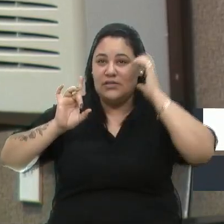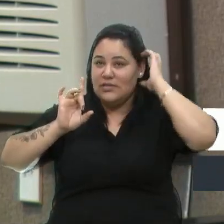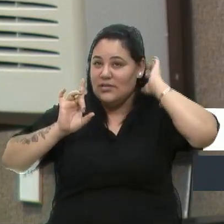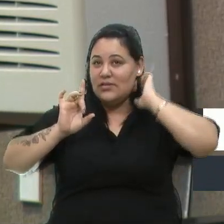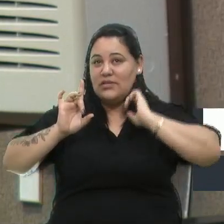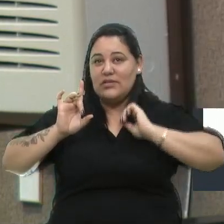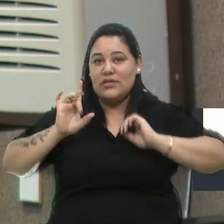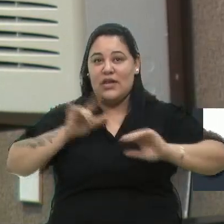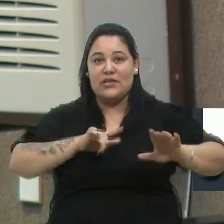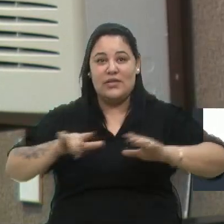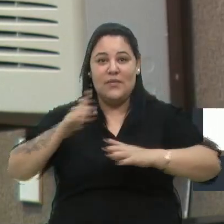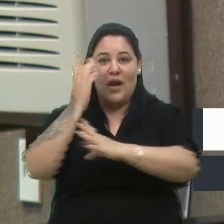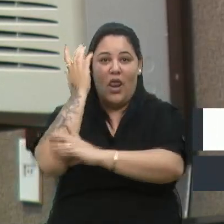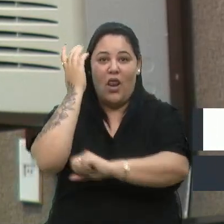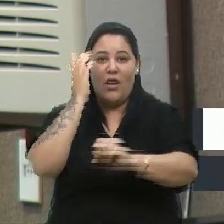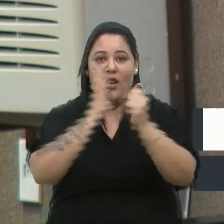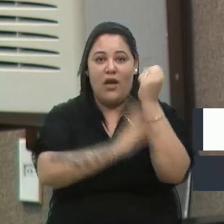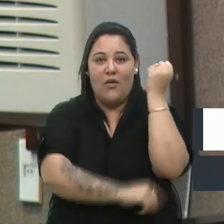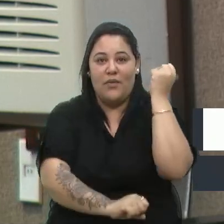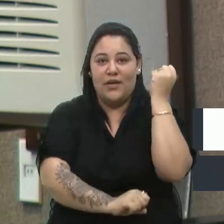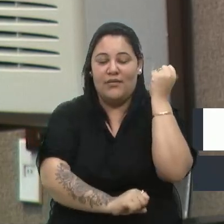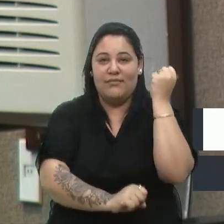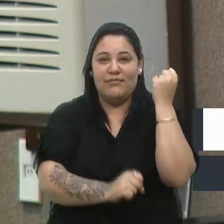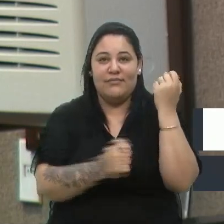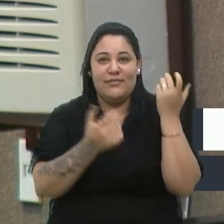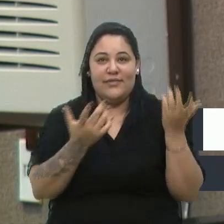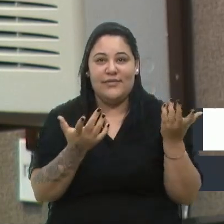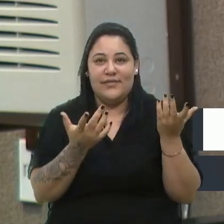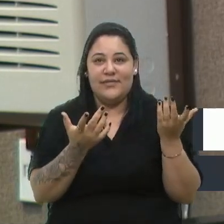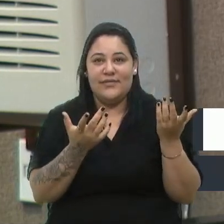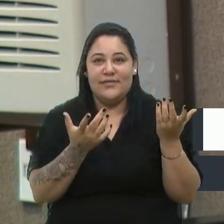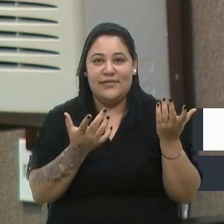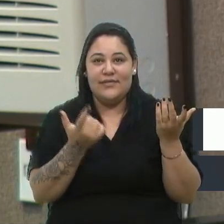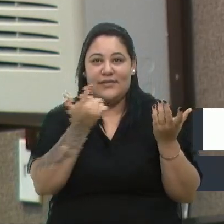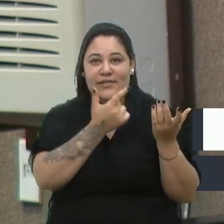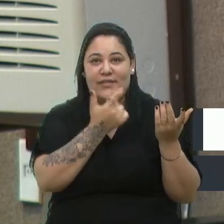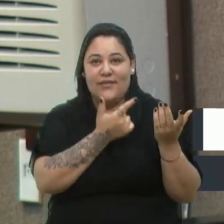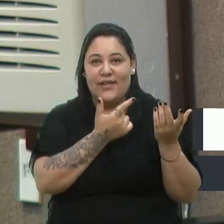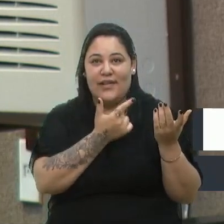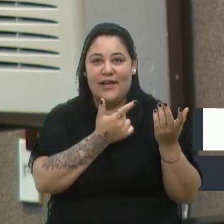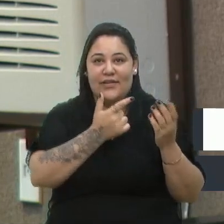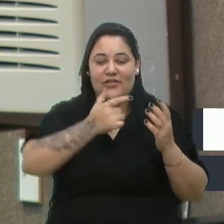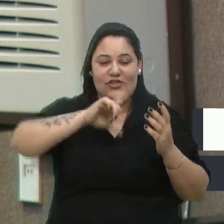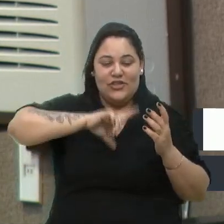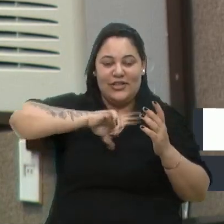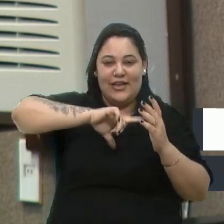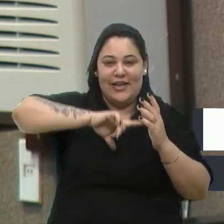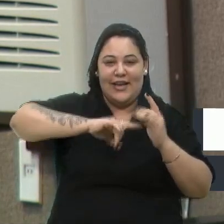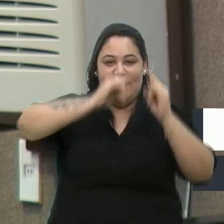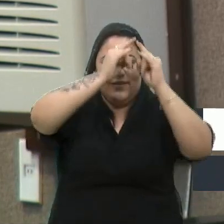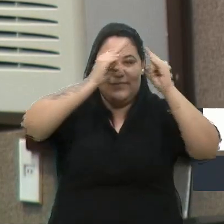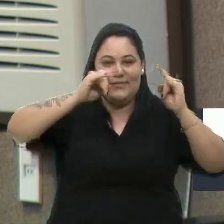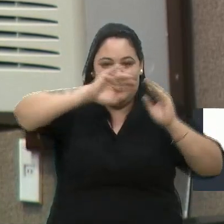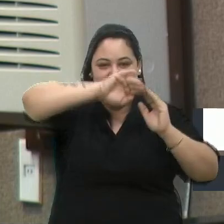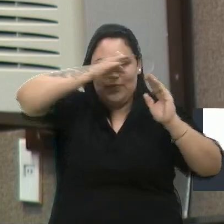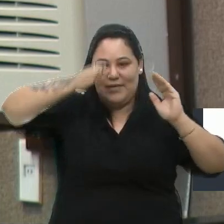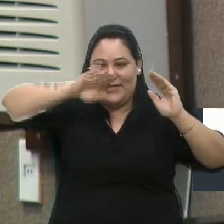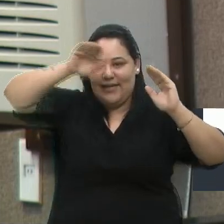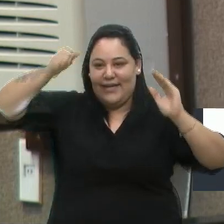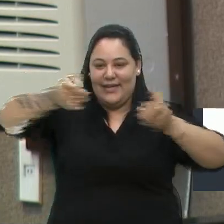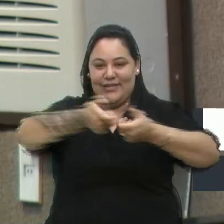a Semana Farroupilha. Então, nós estávamos lá com aquelas tendas, as barracas, né, os churrascos